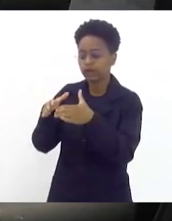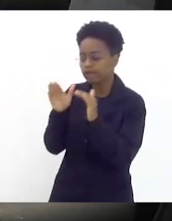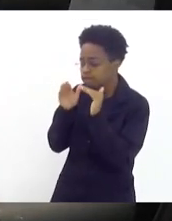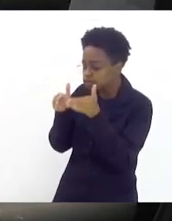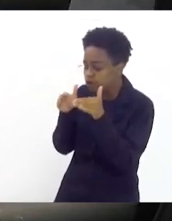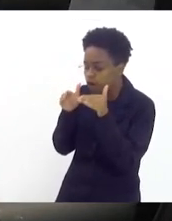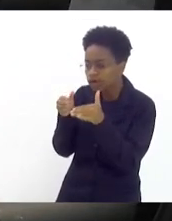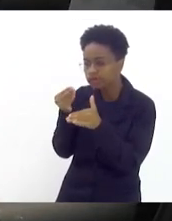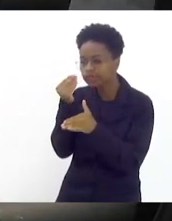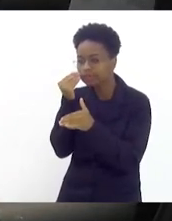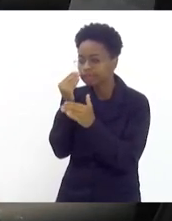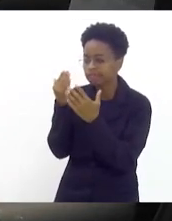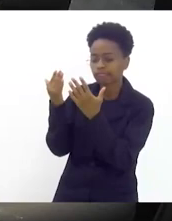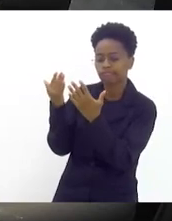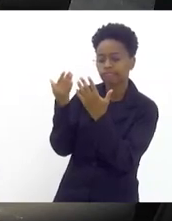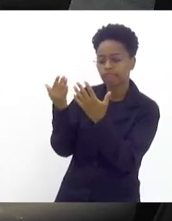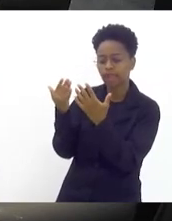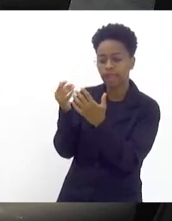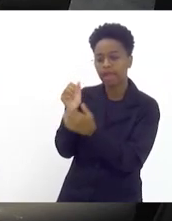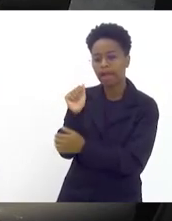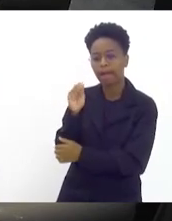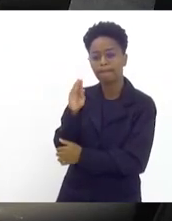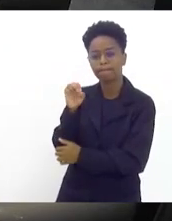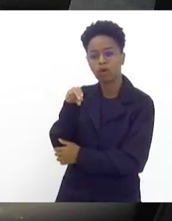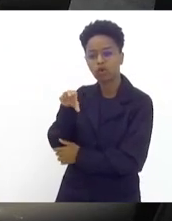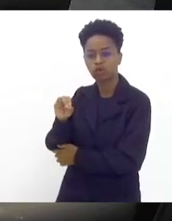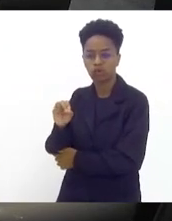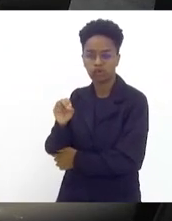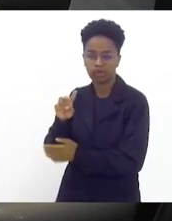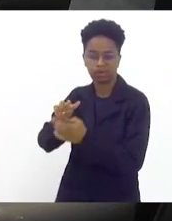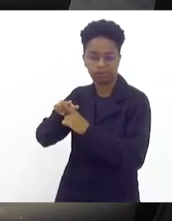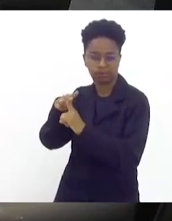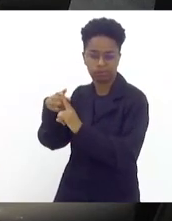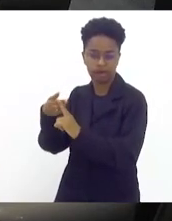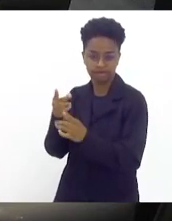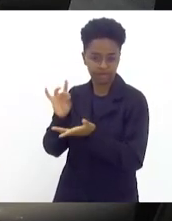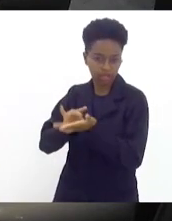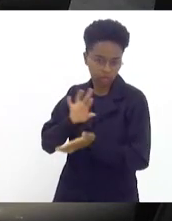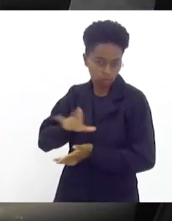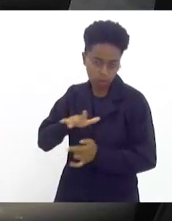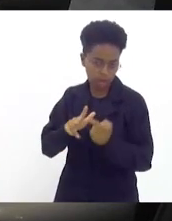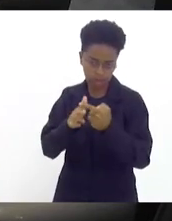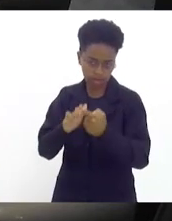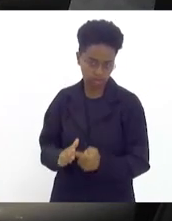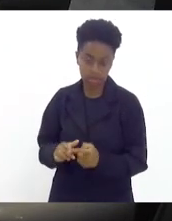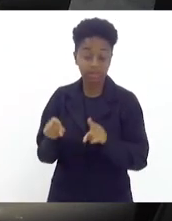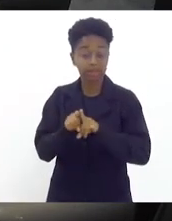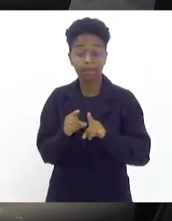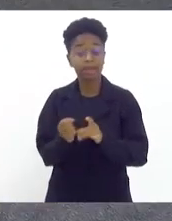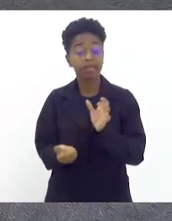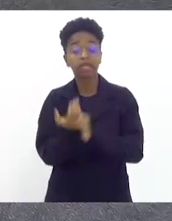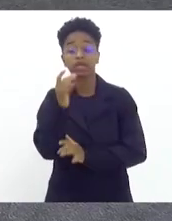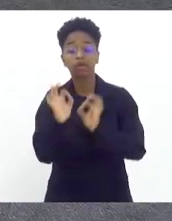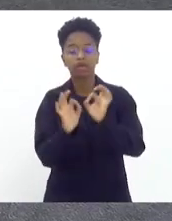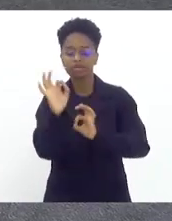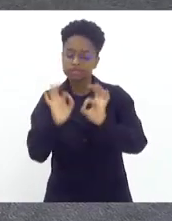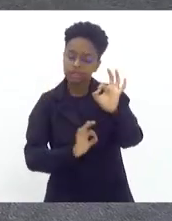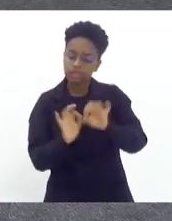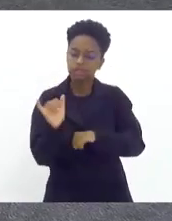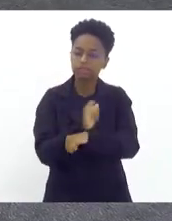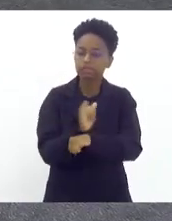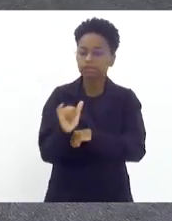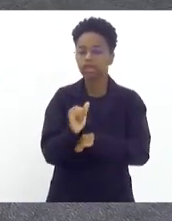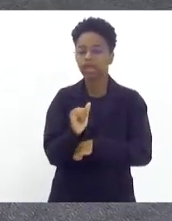um suposto abono que não dá nem para dizer que é um reajuste e também se cria uma medida que a Médio prazo tenta